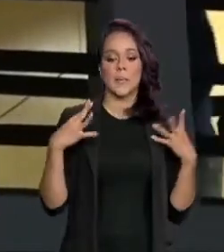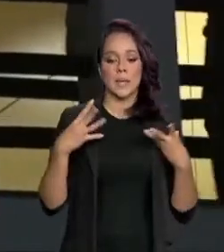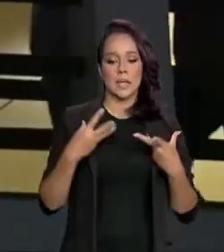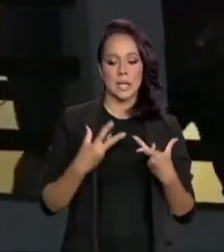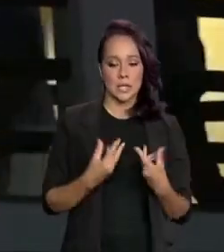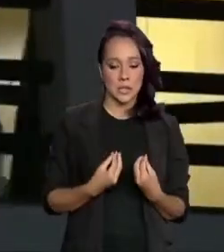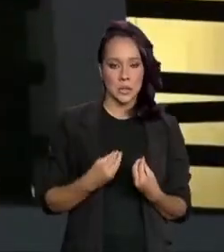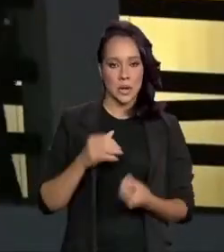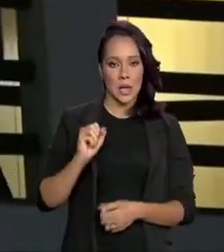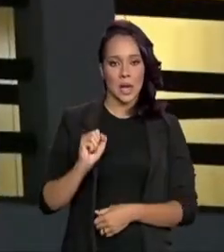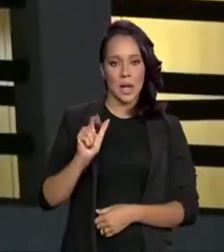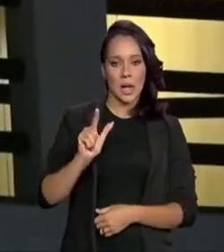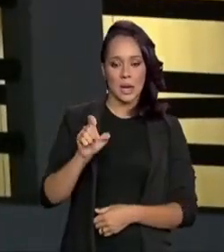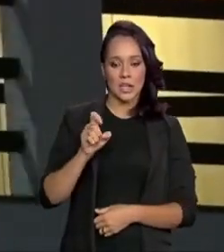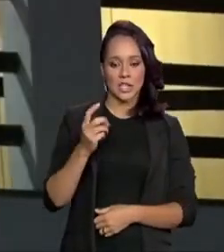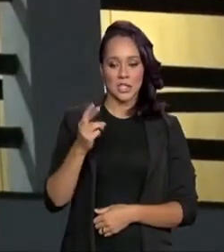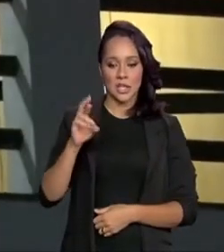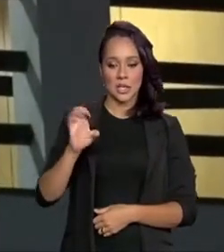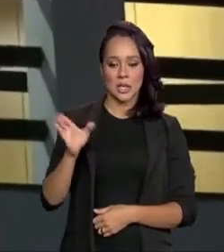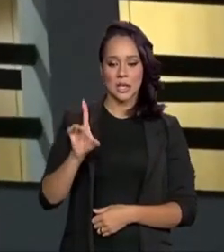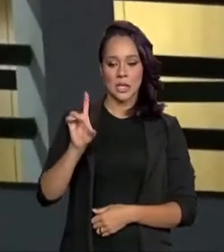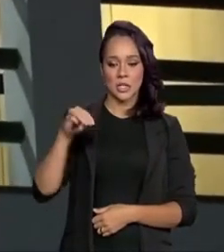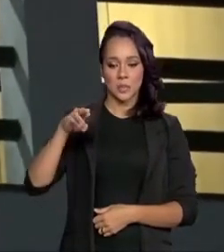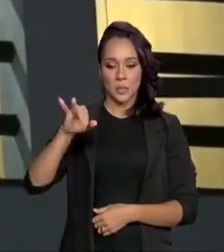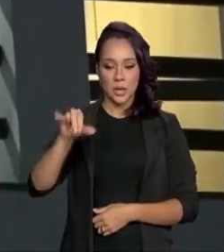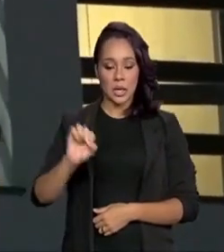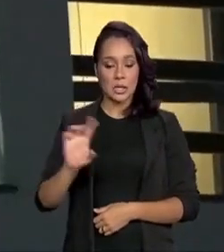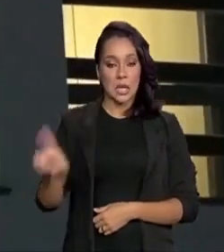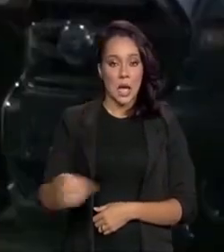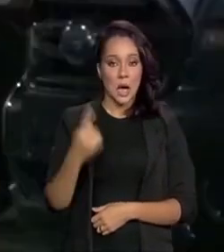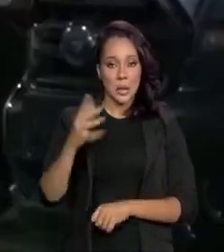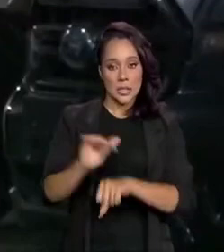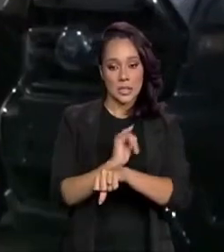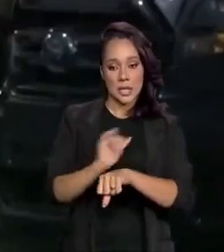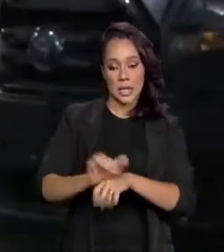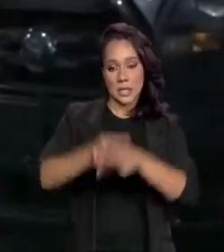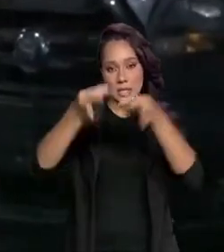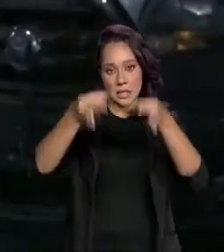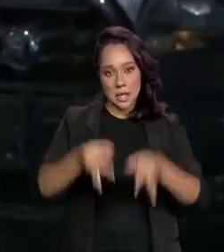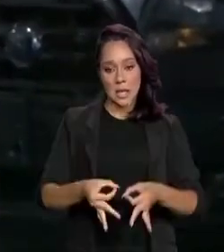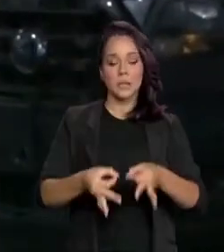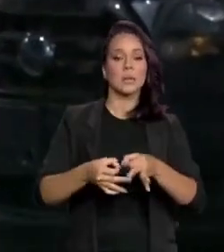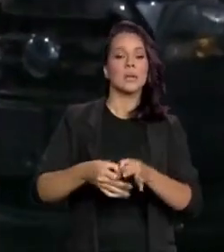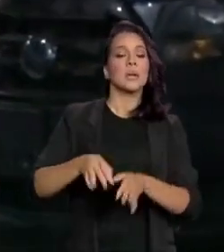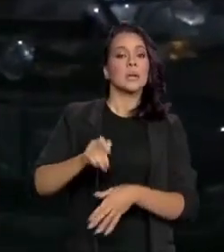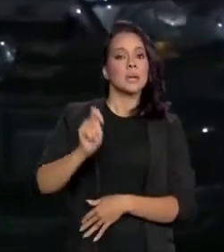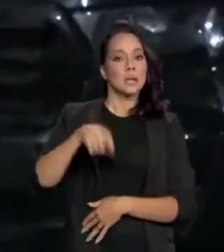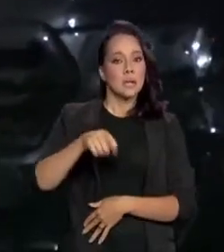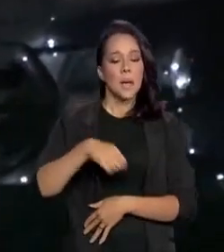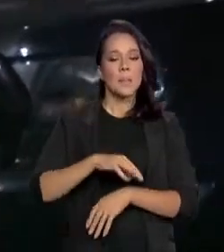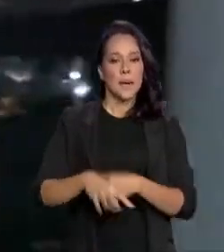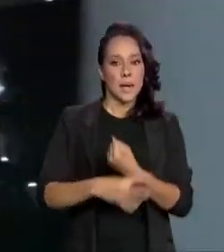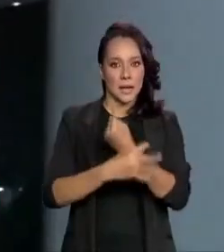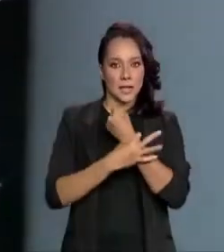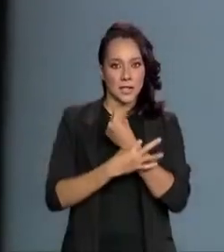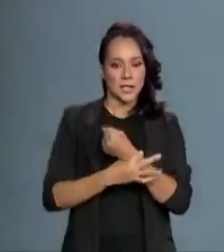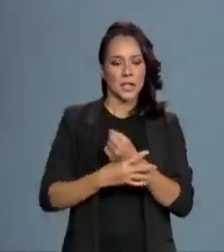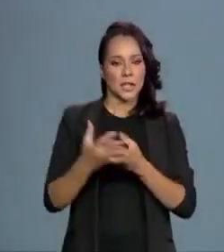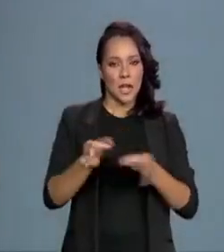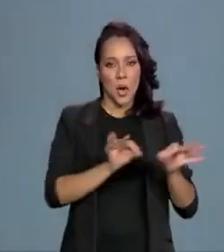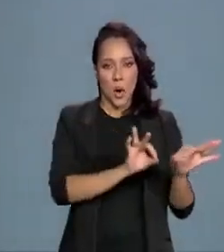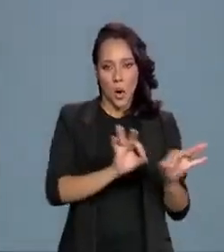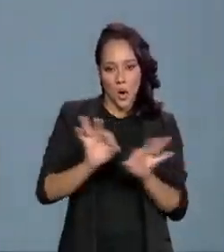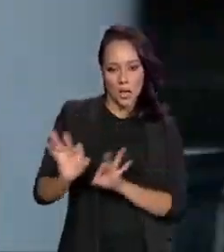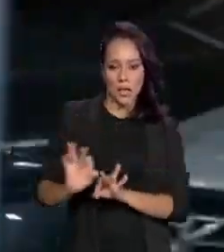Moraes afirma que essa é a única medida razoável, adequada e proporcional para a garantia da ordem